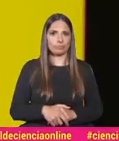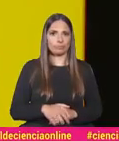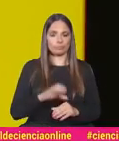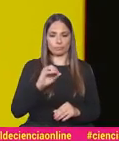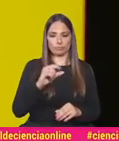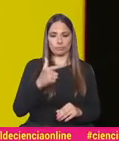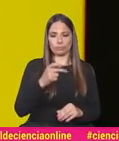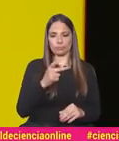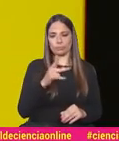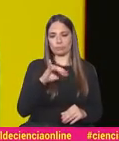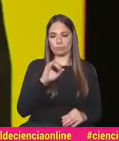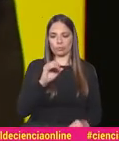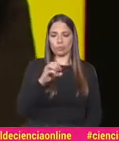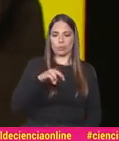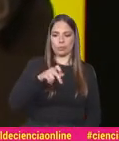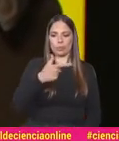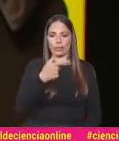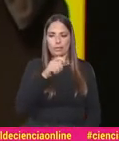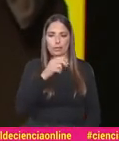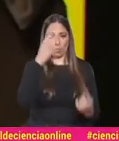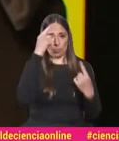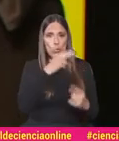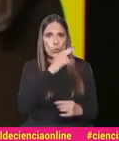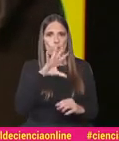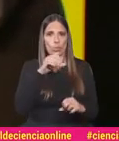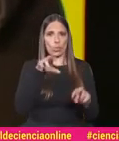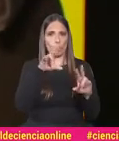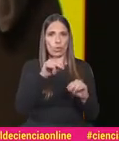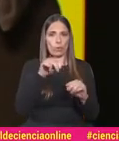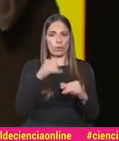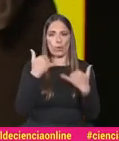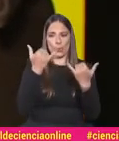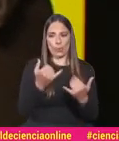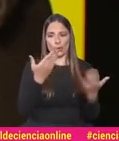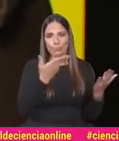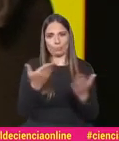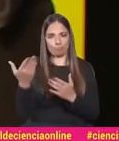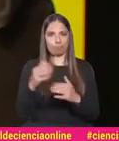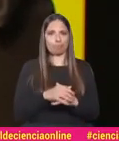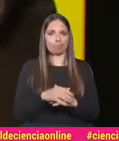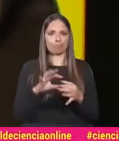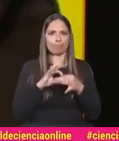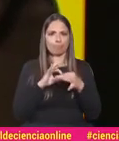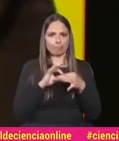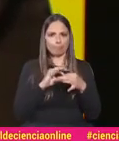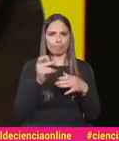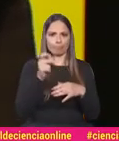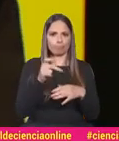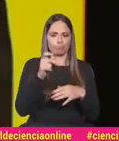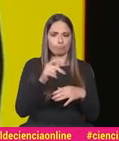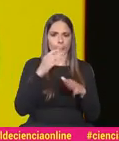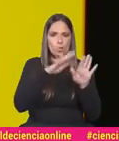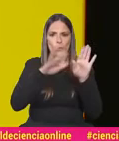Otávio Mateus é paleontólogo e professor da Universidade Nova e é o nosso próximo convidado. Colabora regularmente com o Museu da